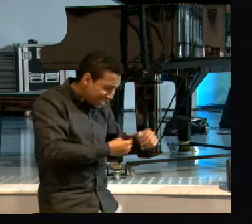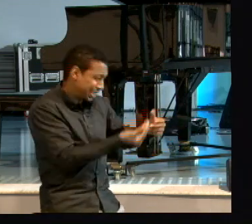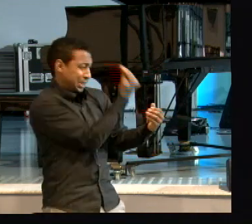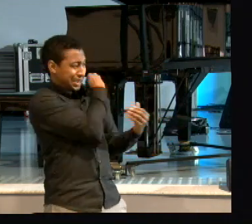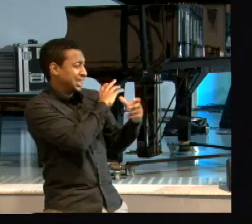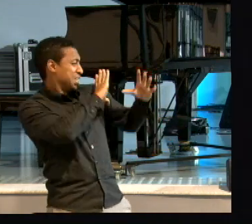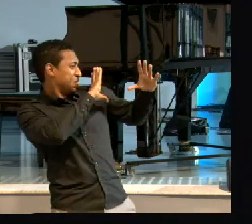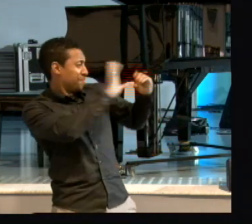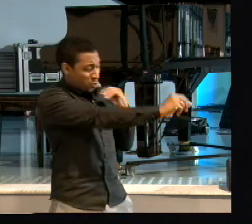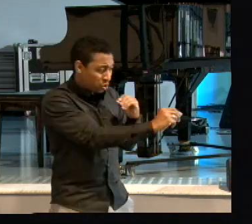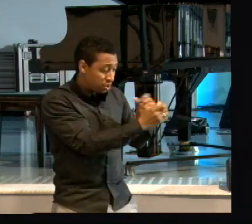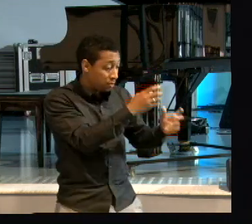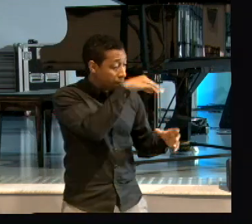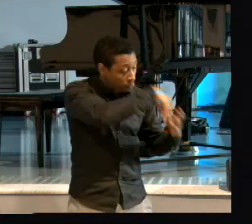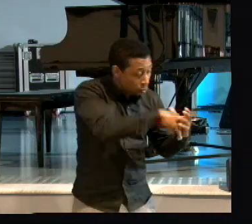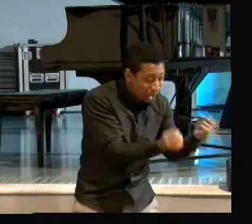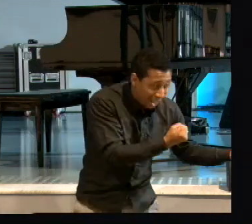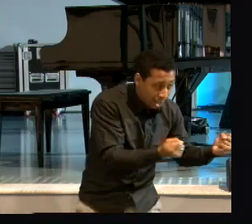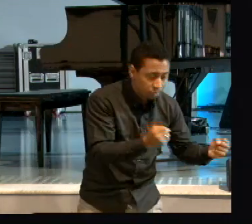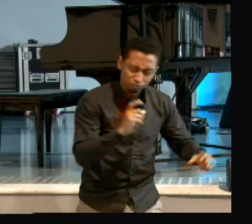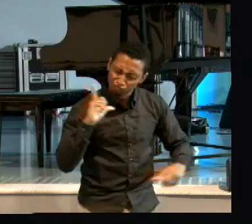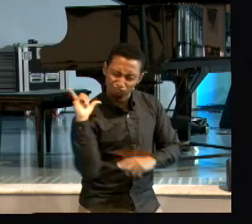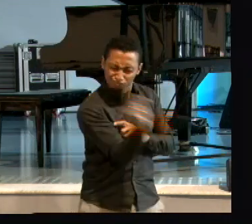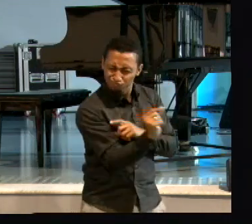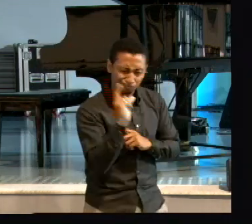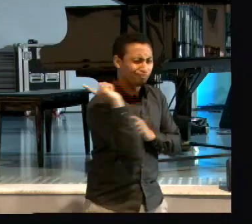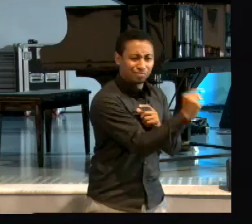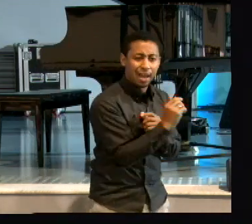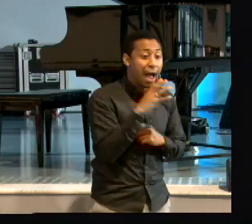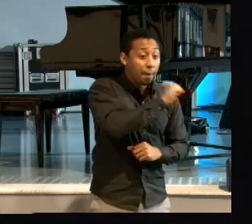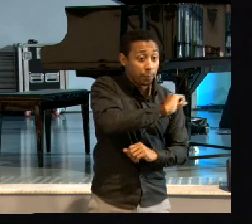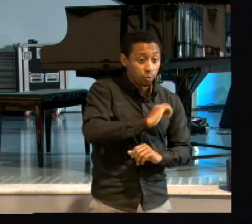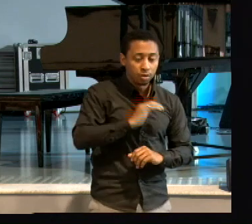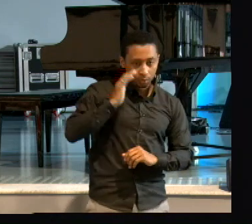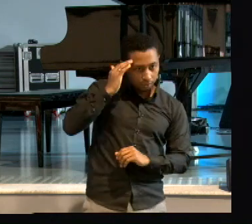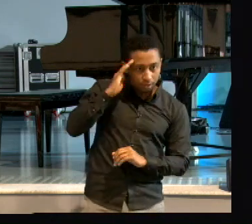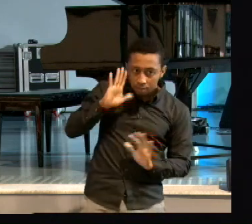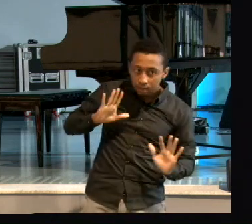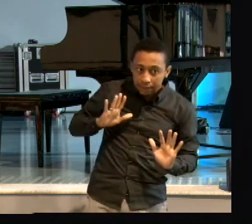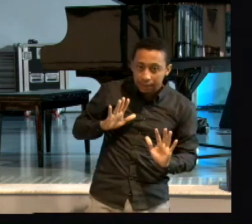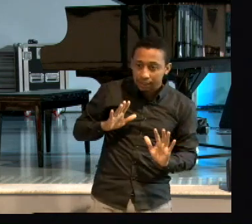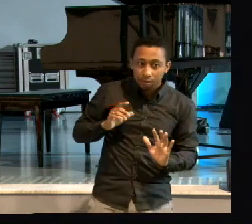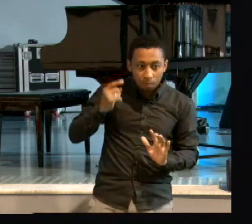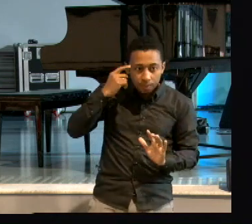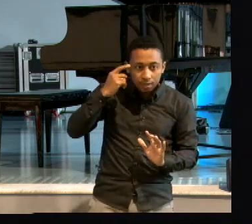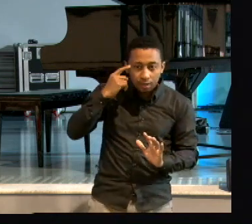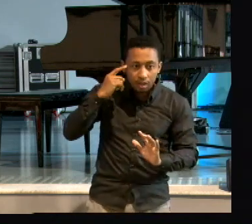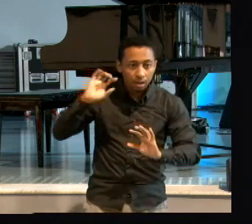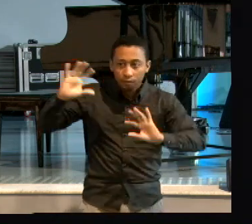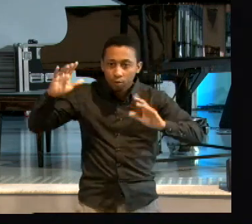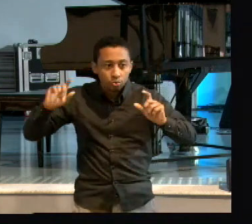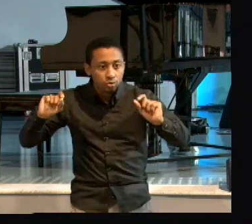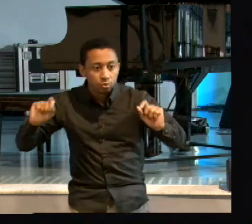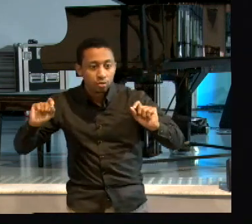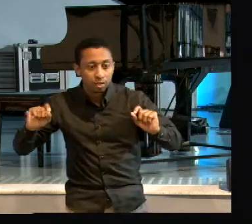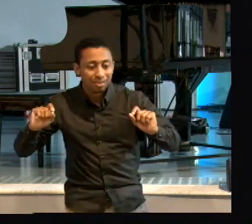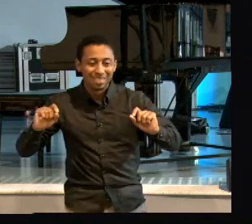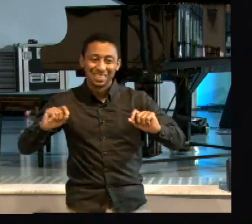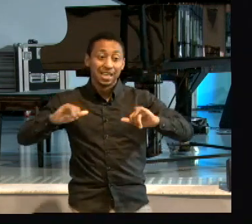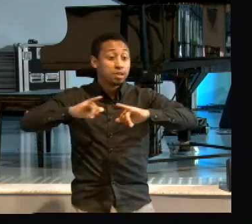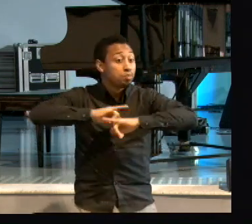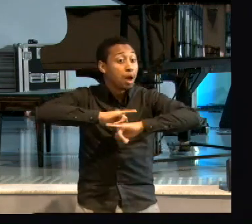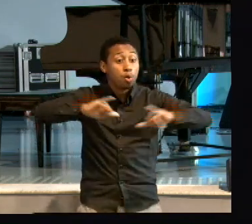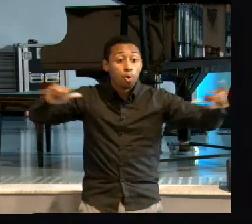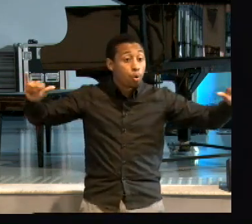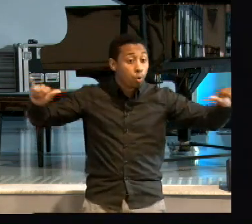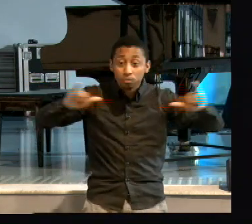carro. E nós saímos rapidinho. Eu entendi o que podia estar acontecendo. Ele falou, olha, vazou a notícia de que